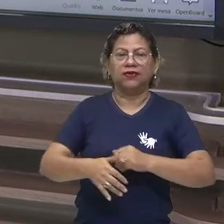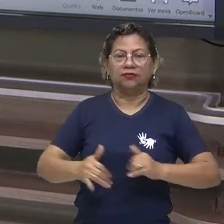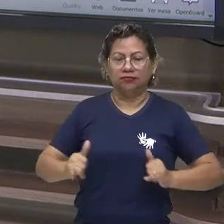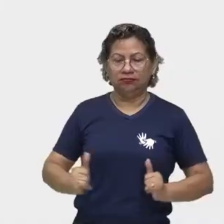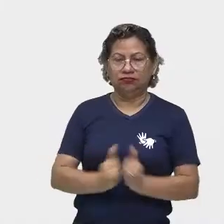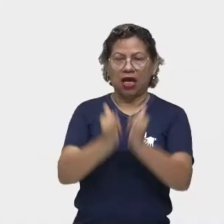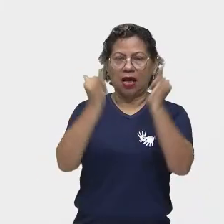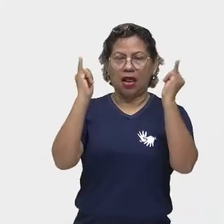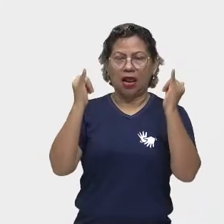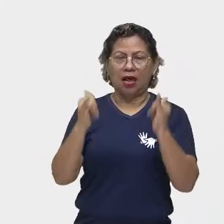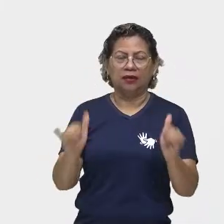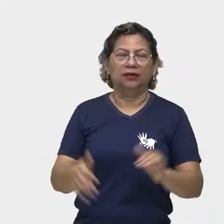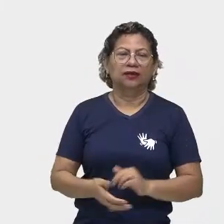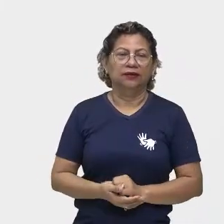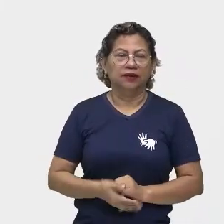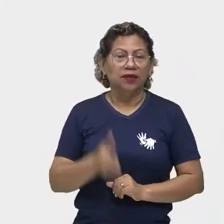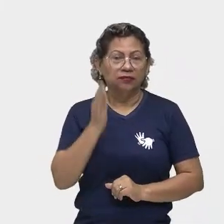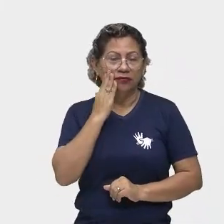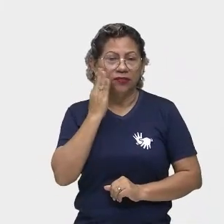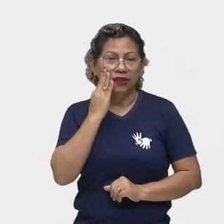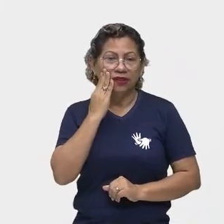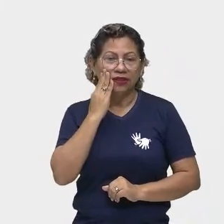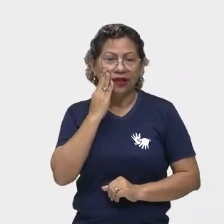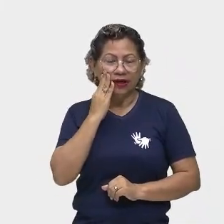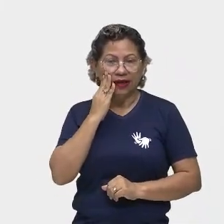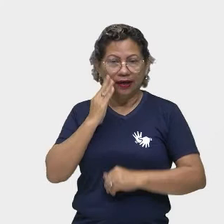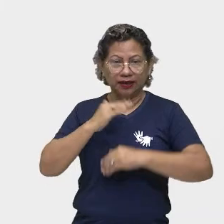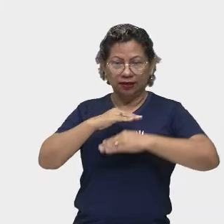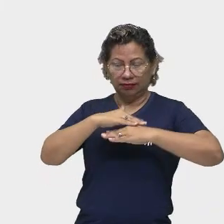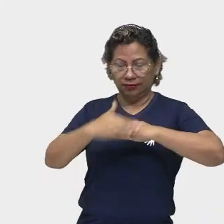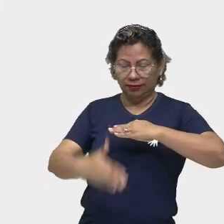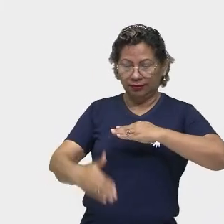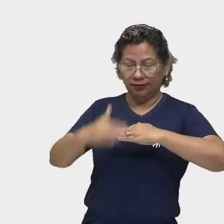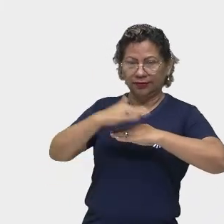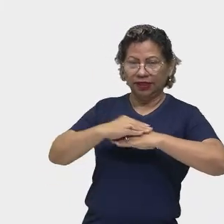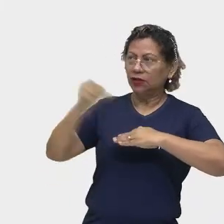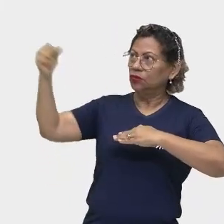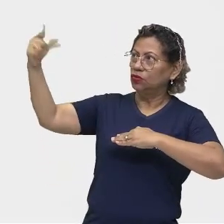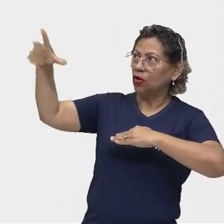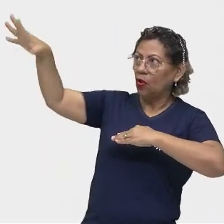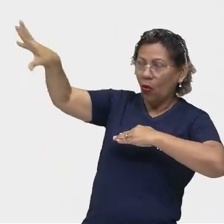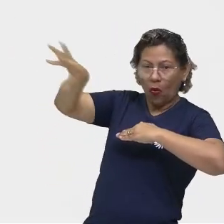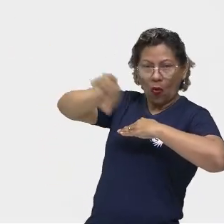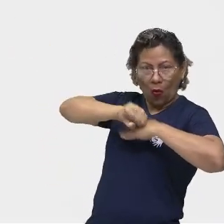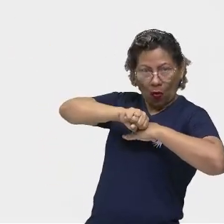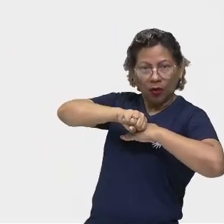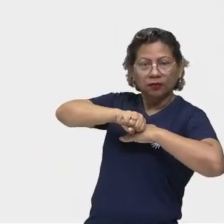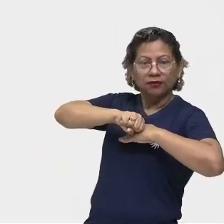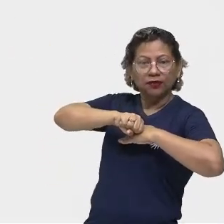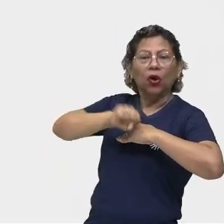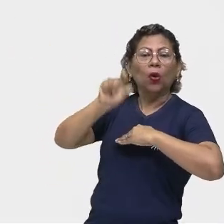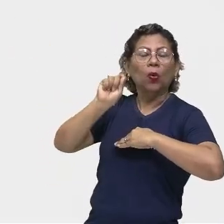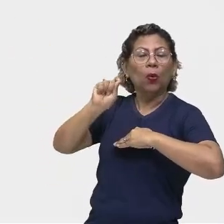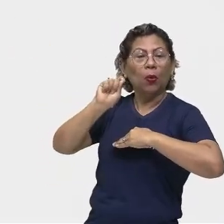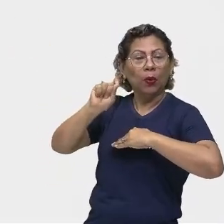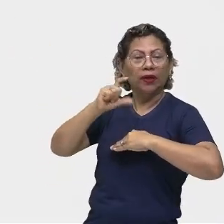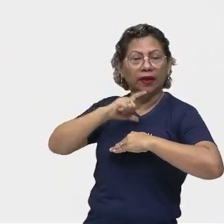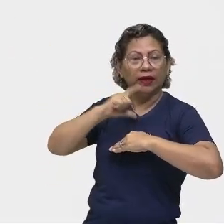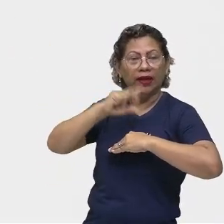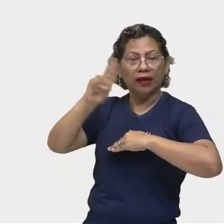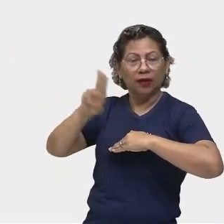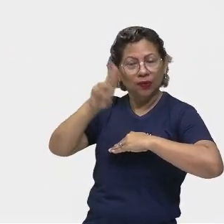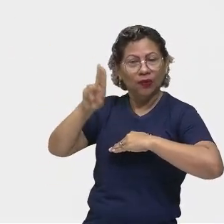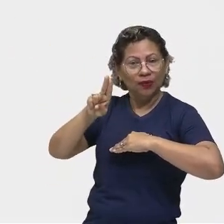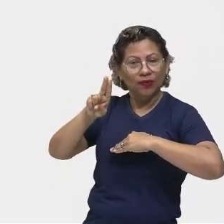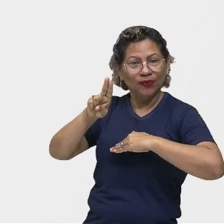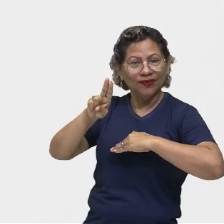no caso da solar, a gente observa que existem placas solares. Essas placas, elas utilizam o quê? A